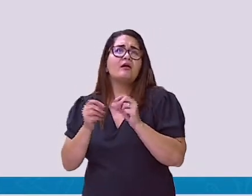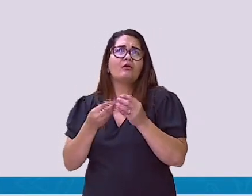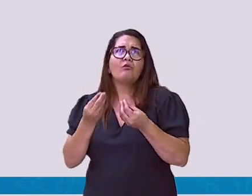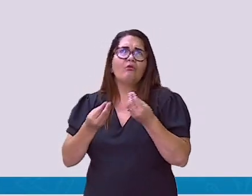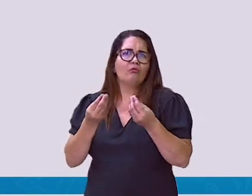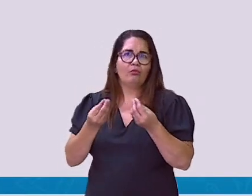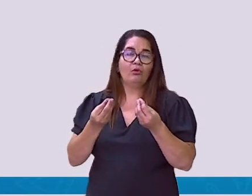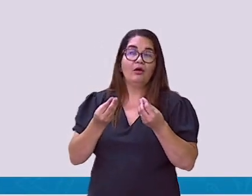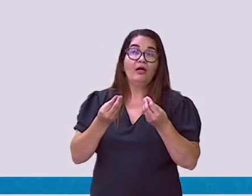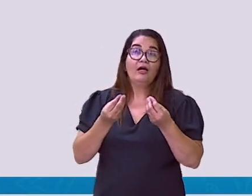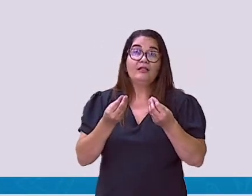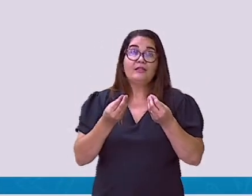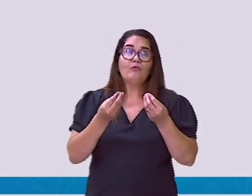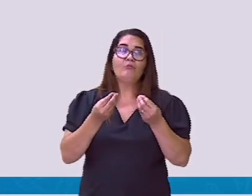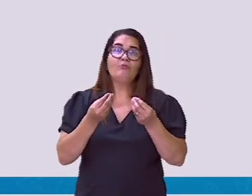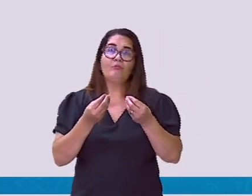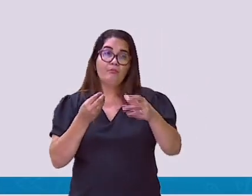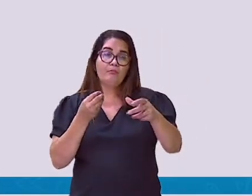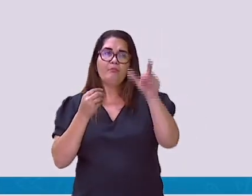especializada.